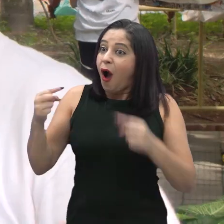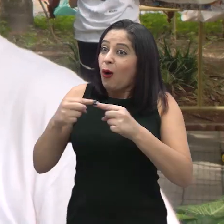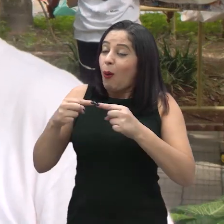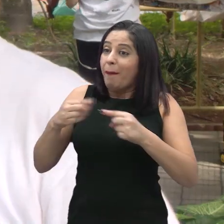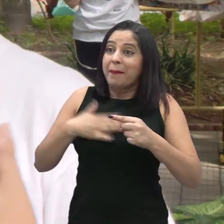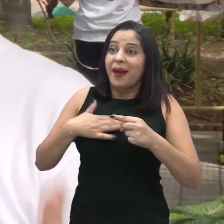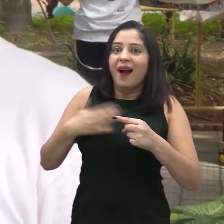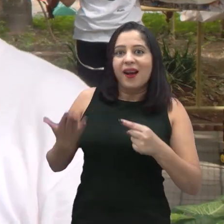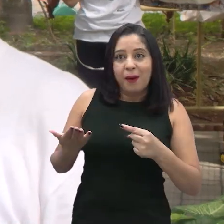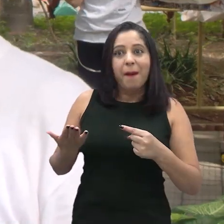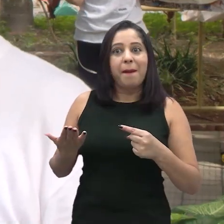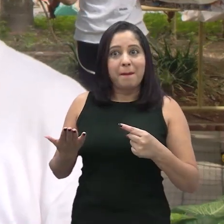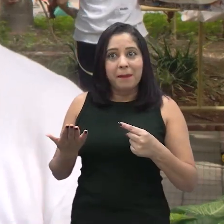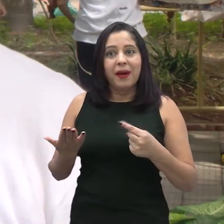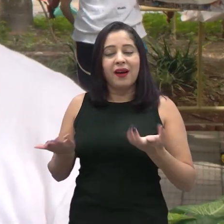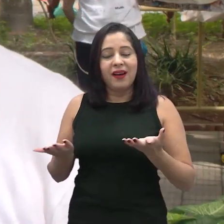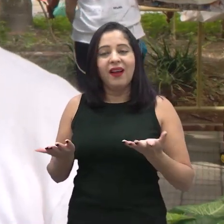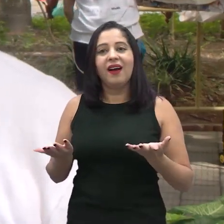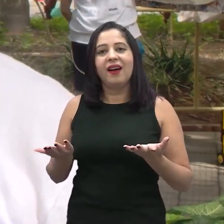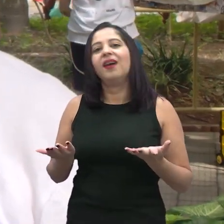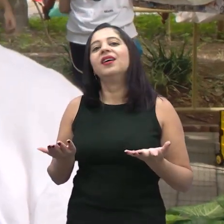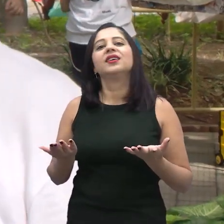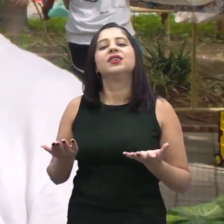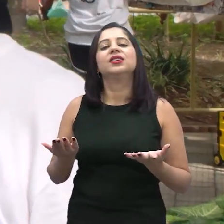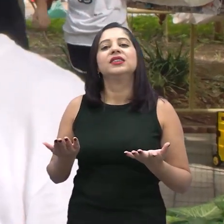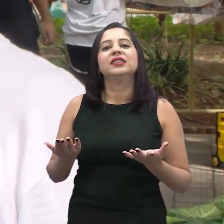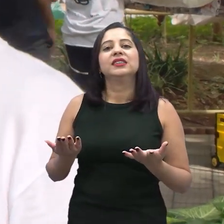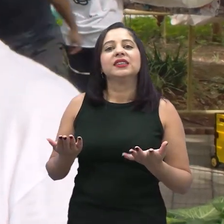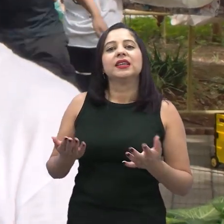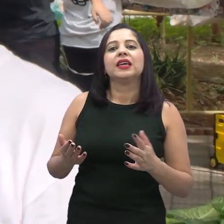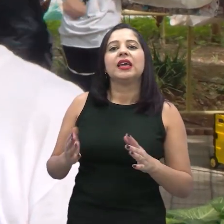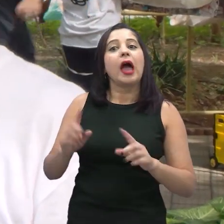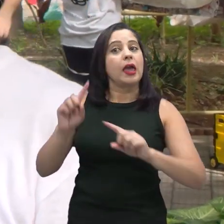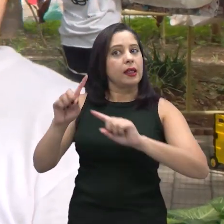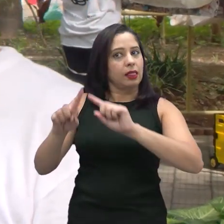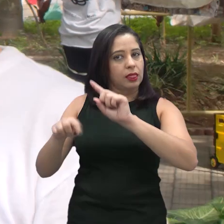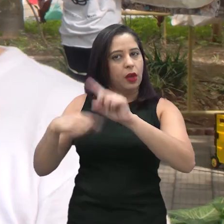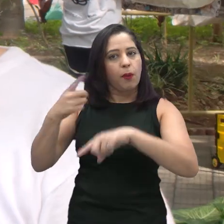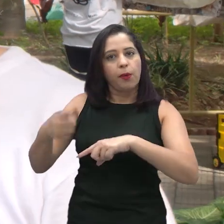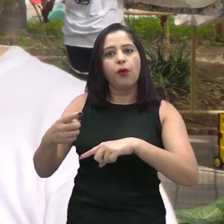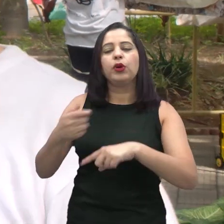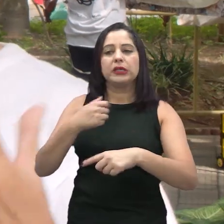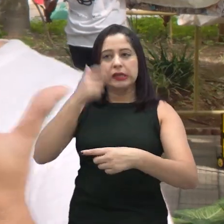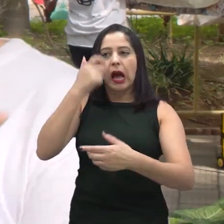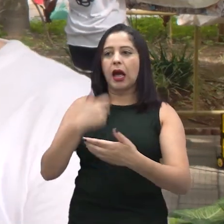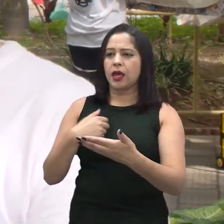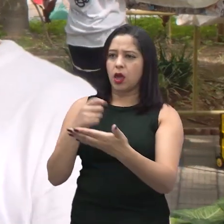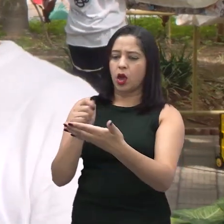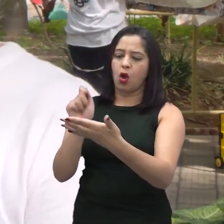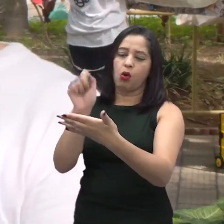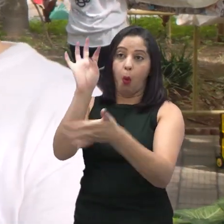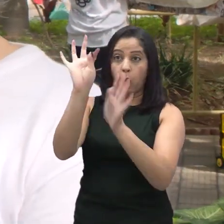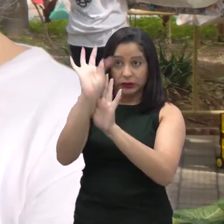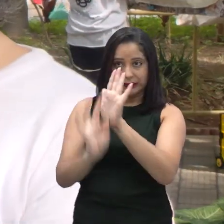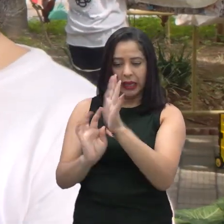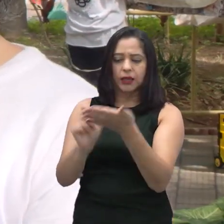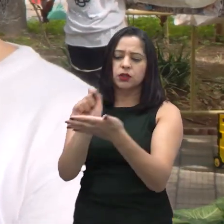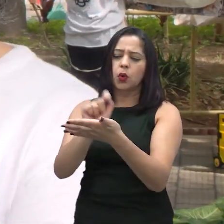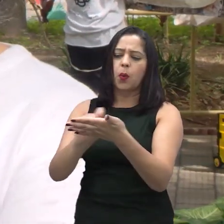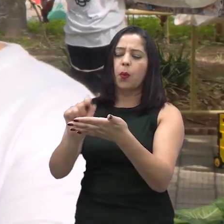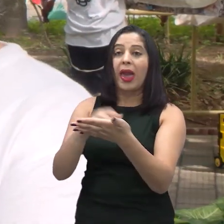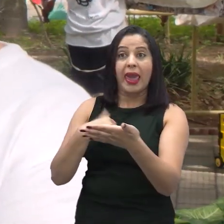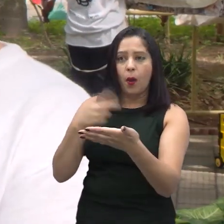perguntam coisas que têm a ver com o repertório delas, né? E depois eu vou escrever um texto de tudo